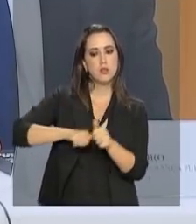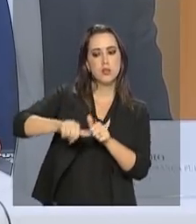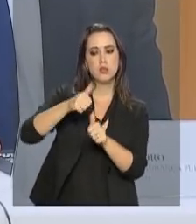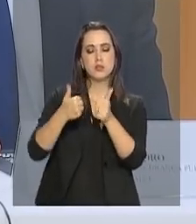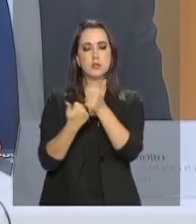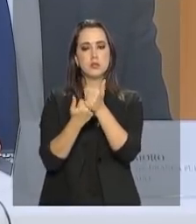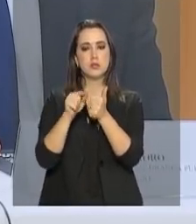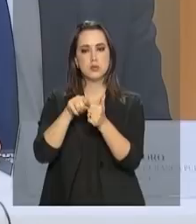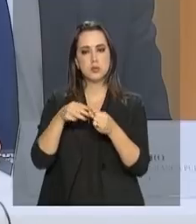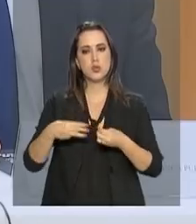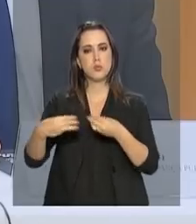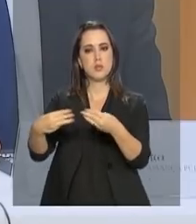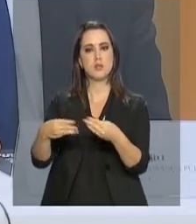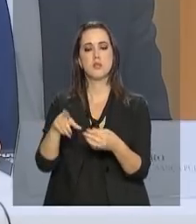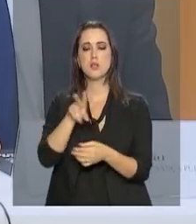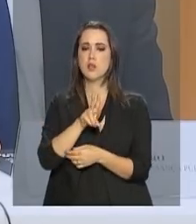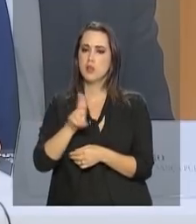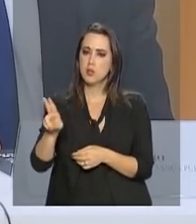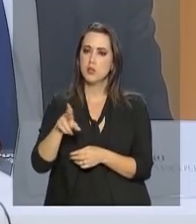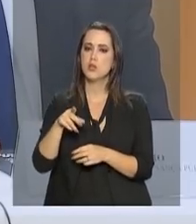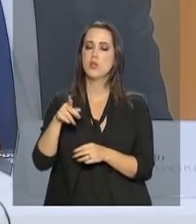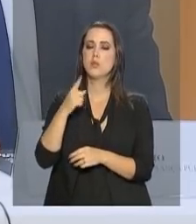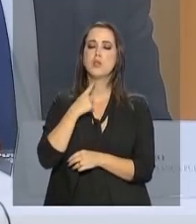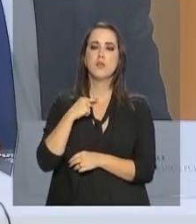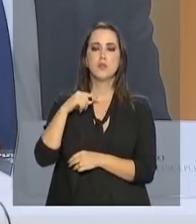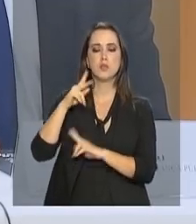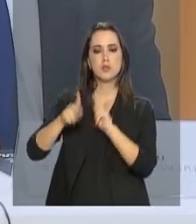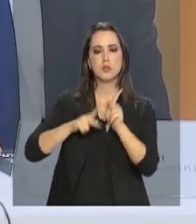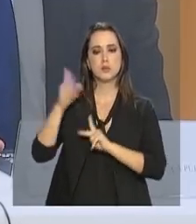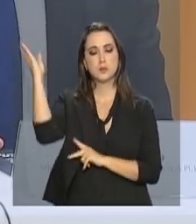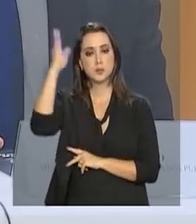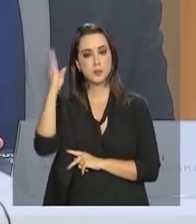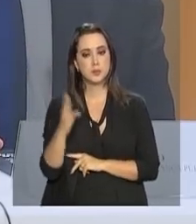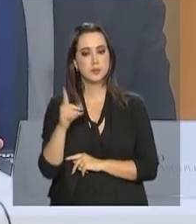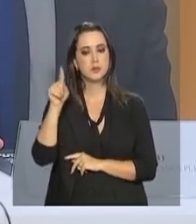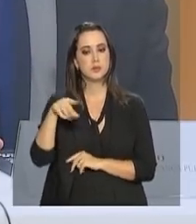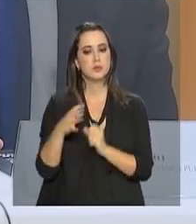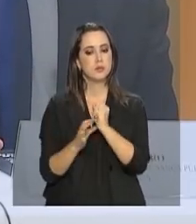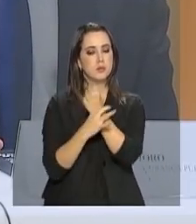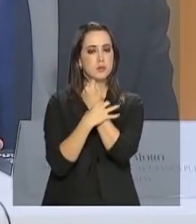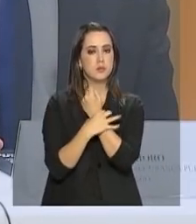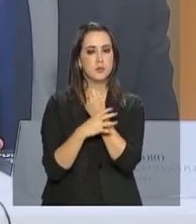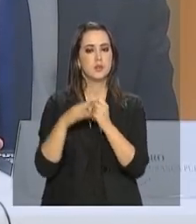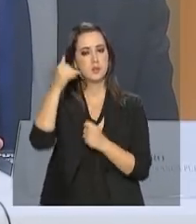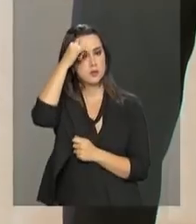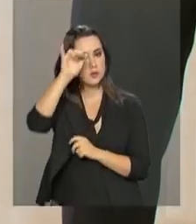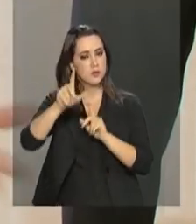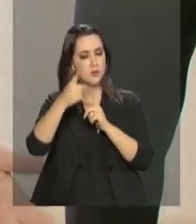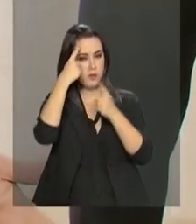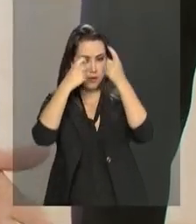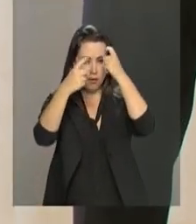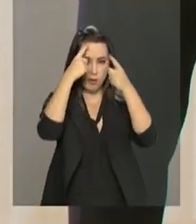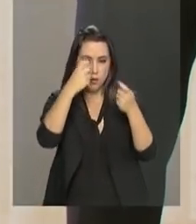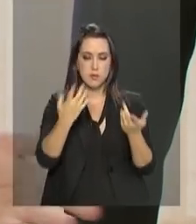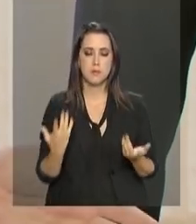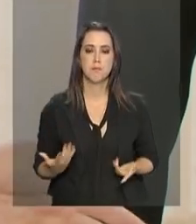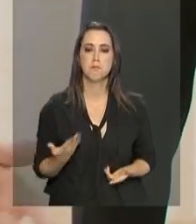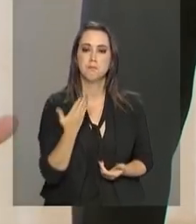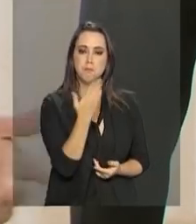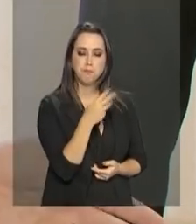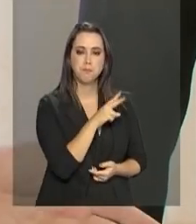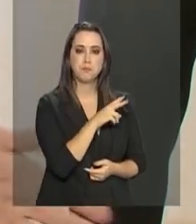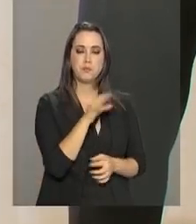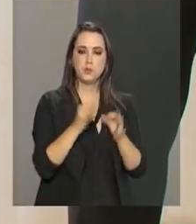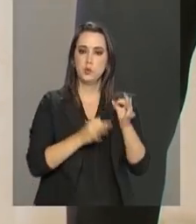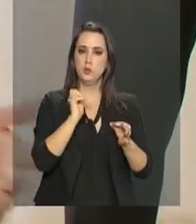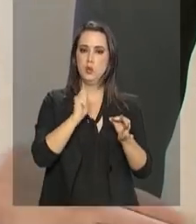fazer uma boa transição em nome dos interesses maiores do povo brasileiro, da segurança e do combate da violência. O juiz Sérgio Moro afirmou